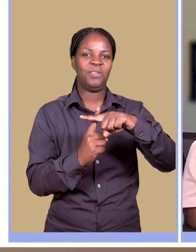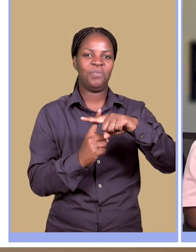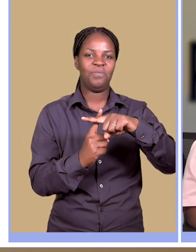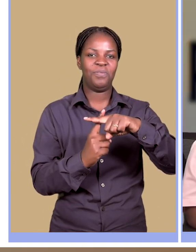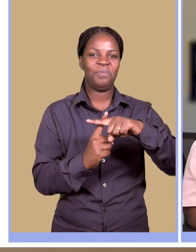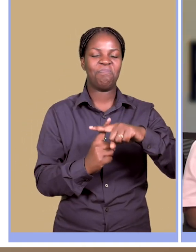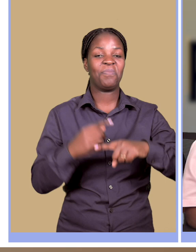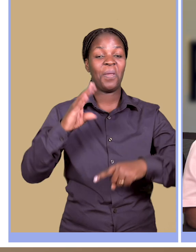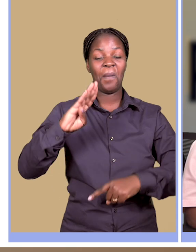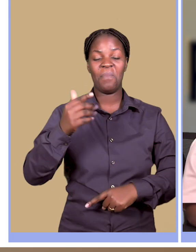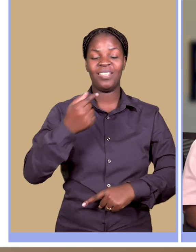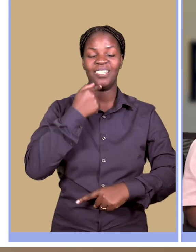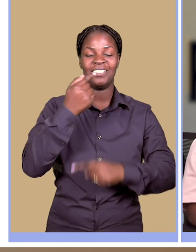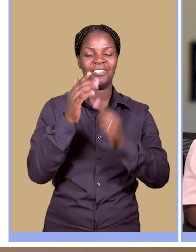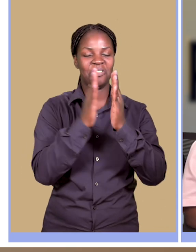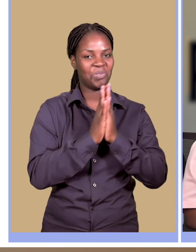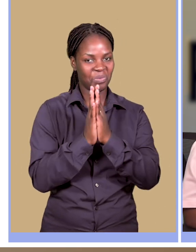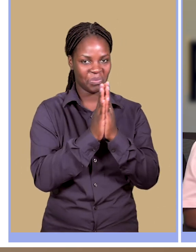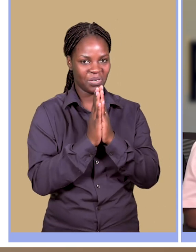obrigado.